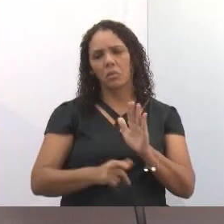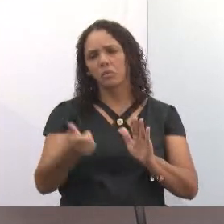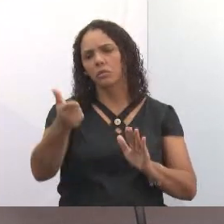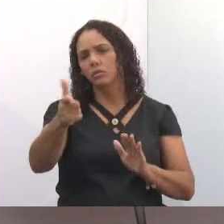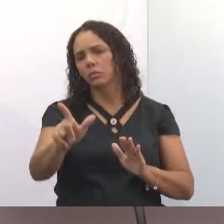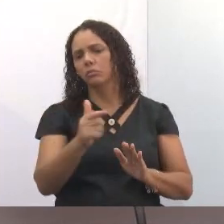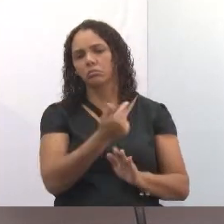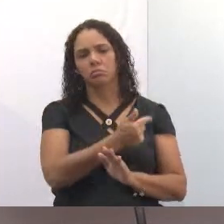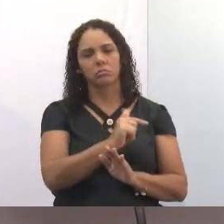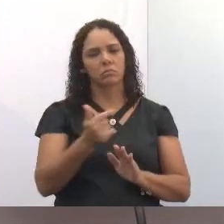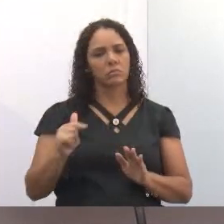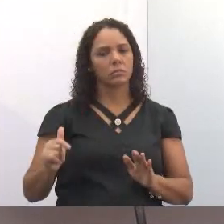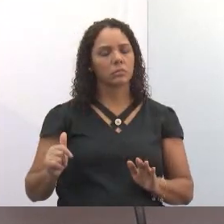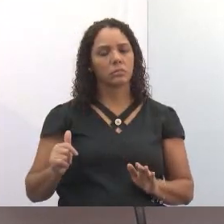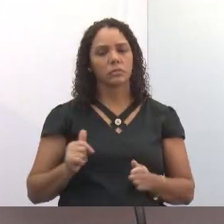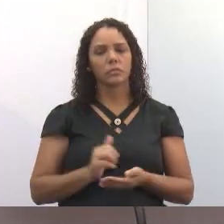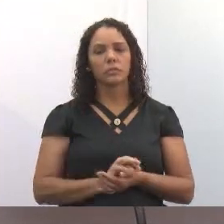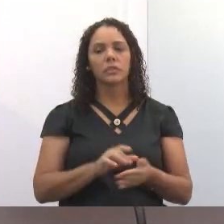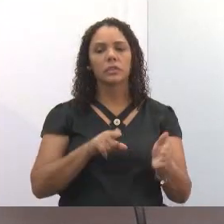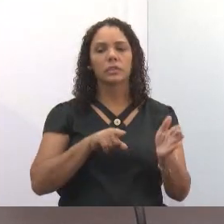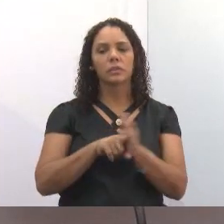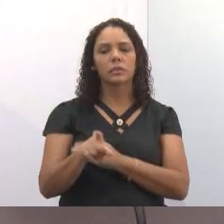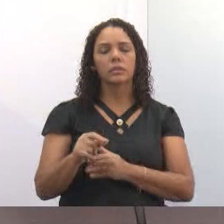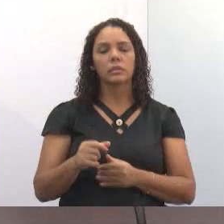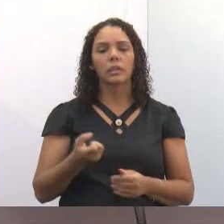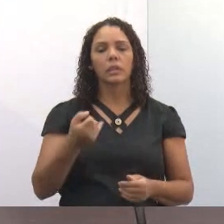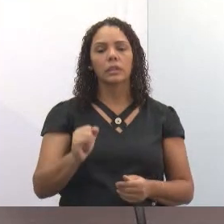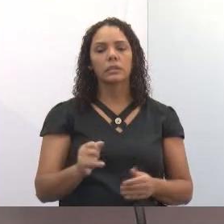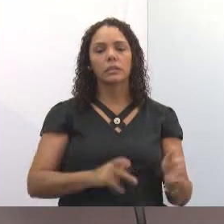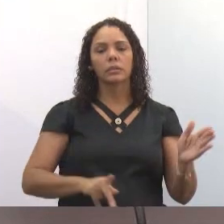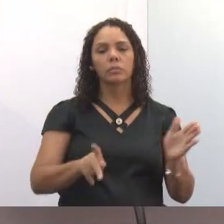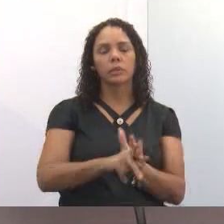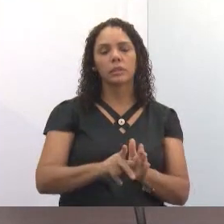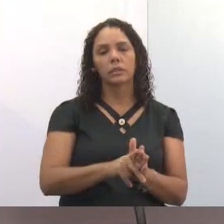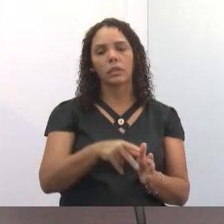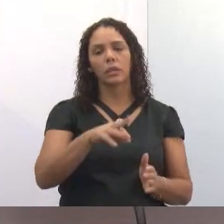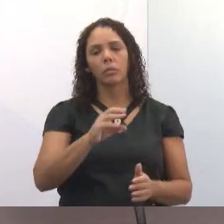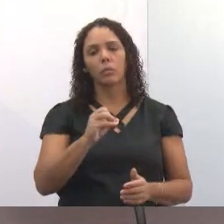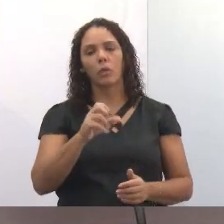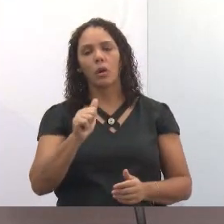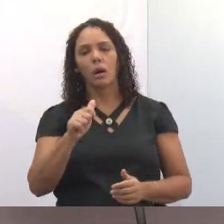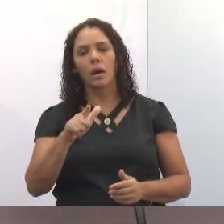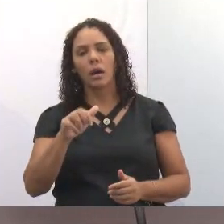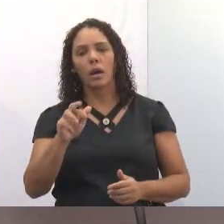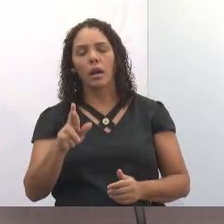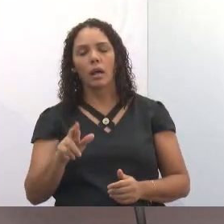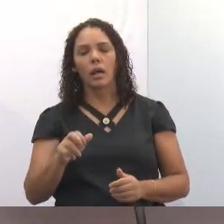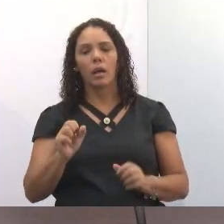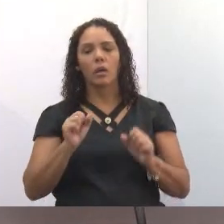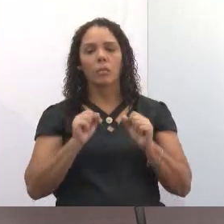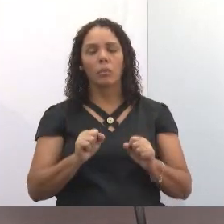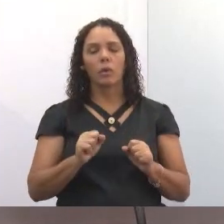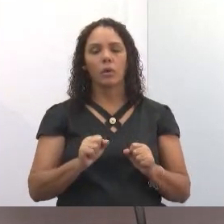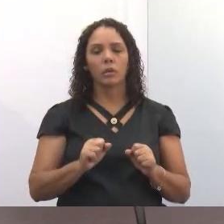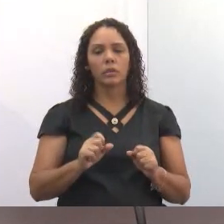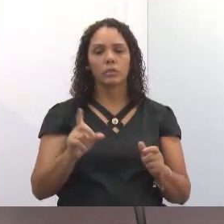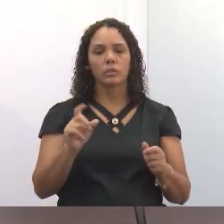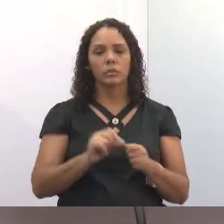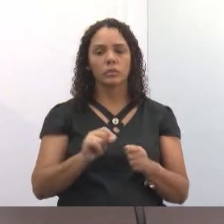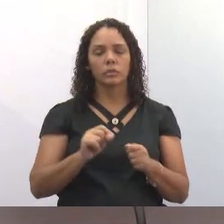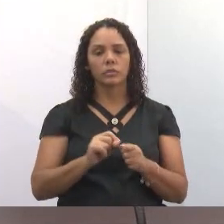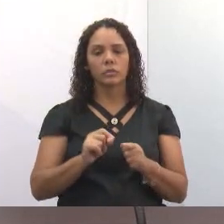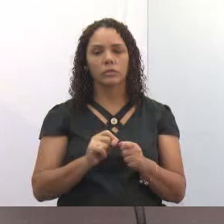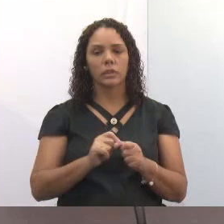local. 3. Caso o terreno pertença à Fundação Prolar, existe a possibilidade de fazer permuta com outra